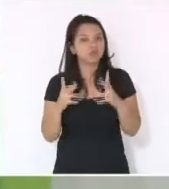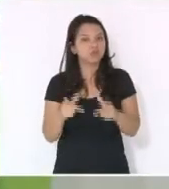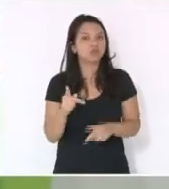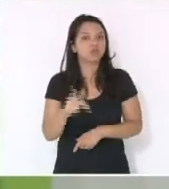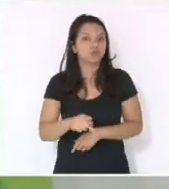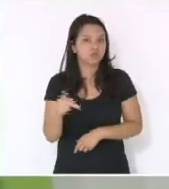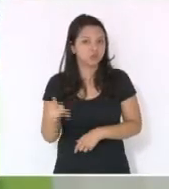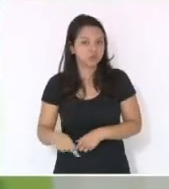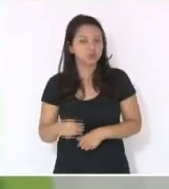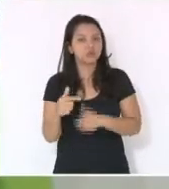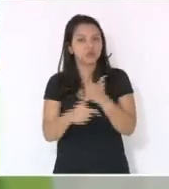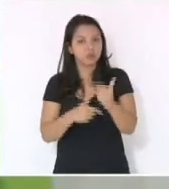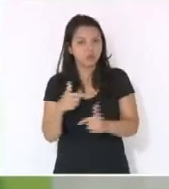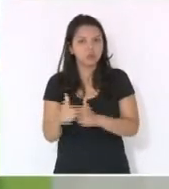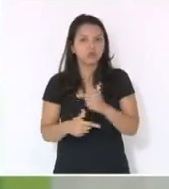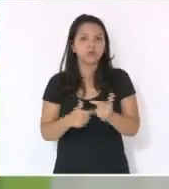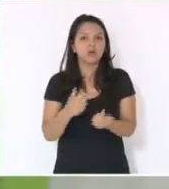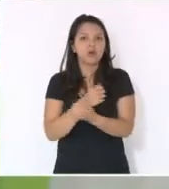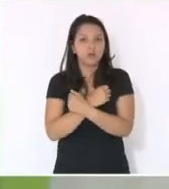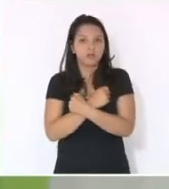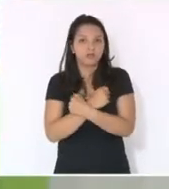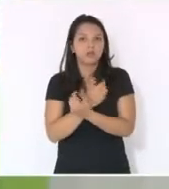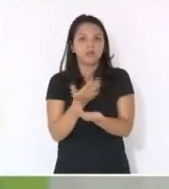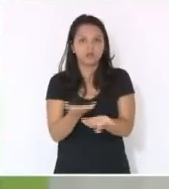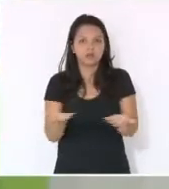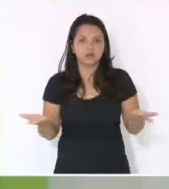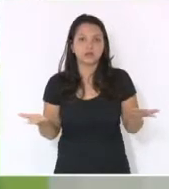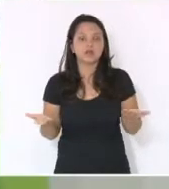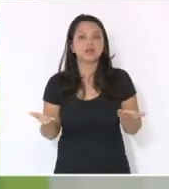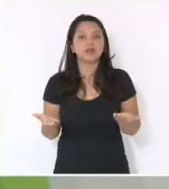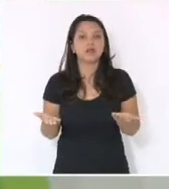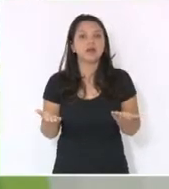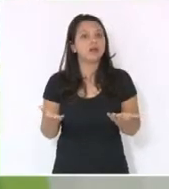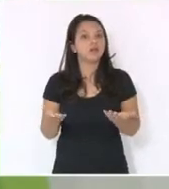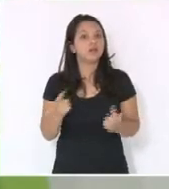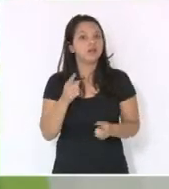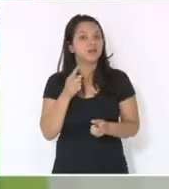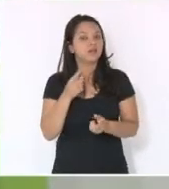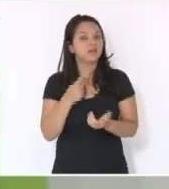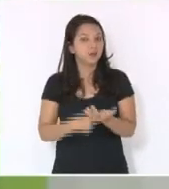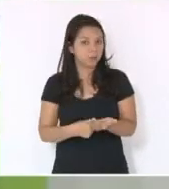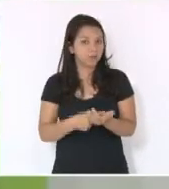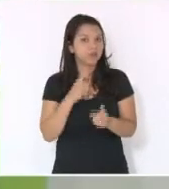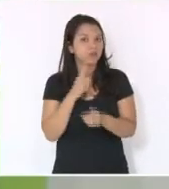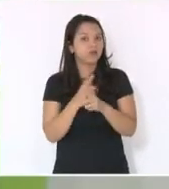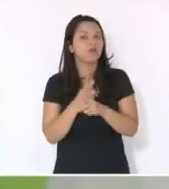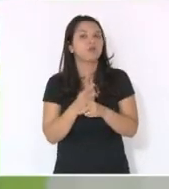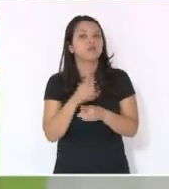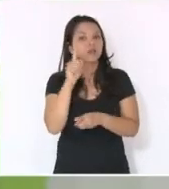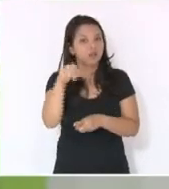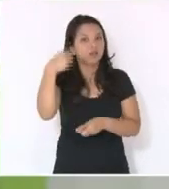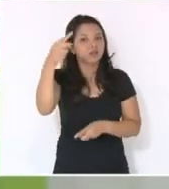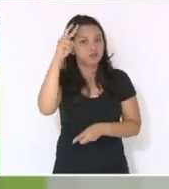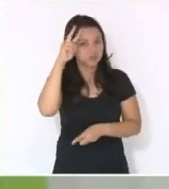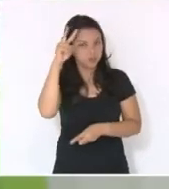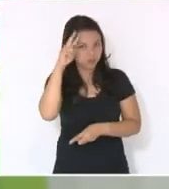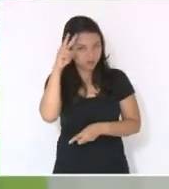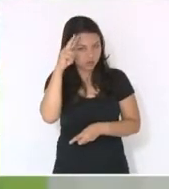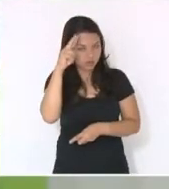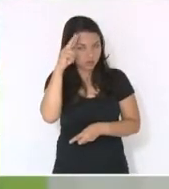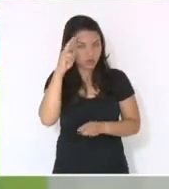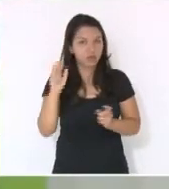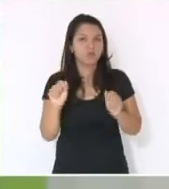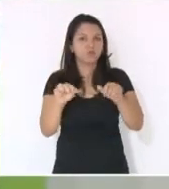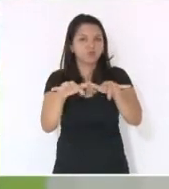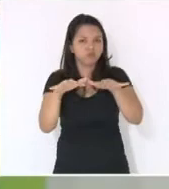colaboradores, o nosso fraterno abraço e nos encontraremos na próxima segunda-feira com um grande público, todos